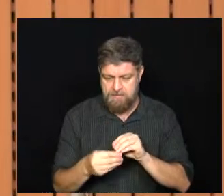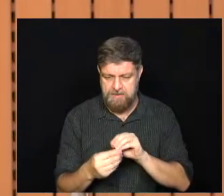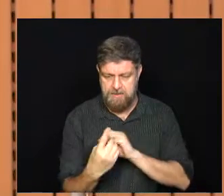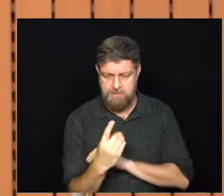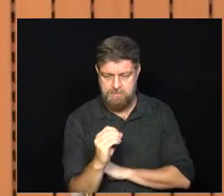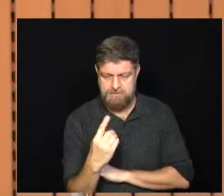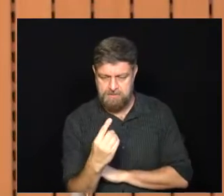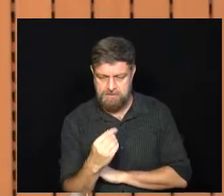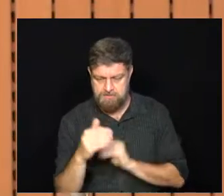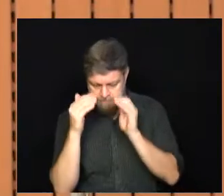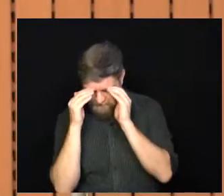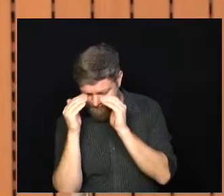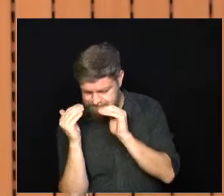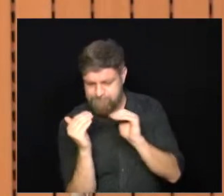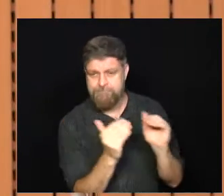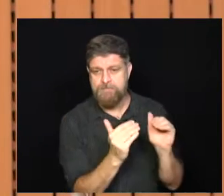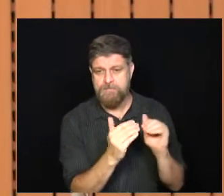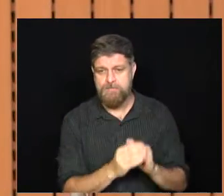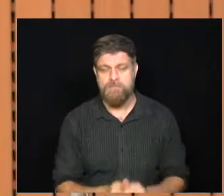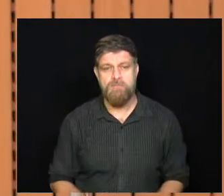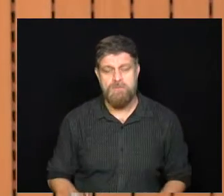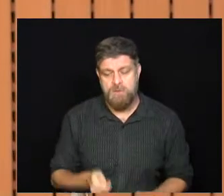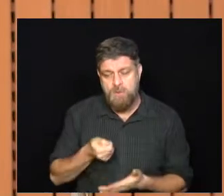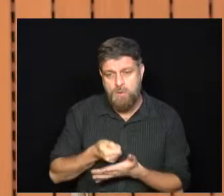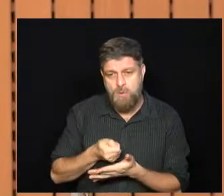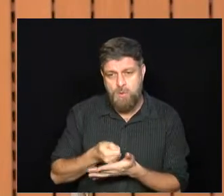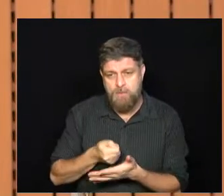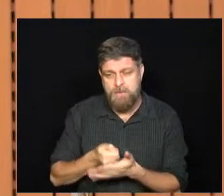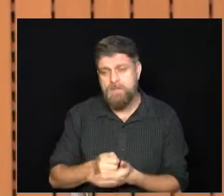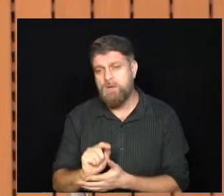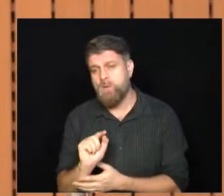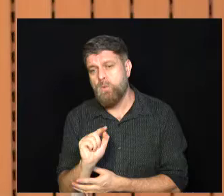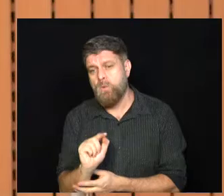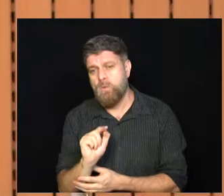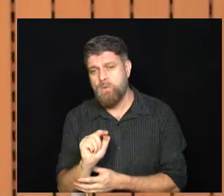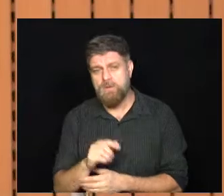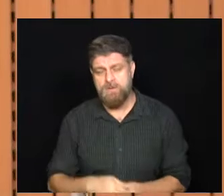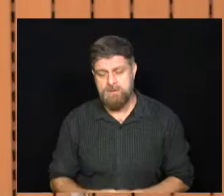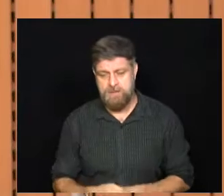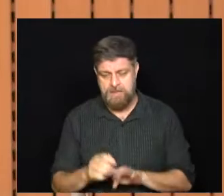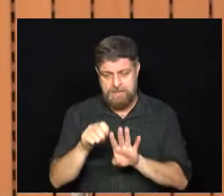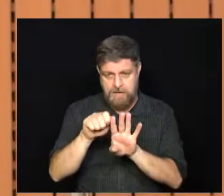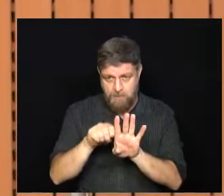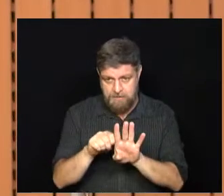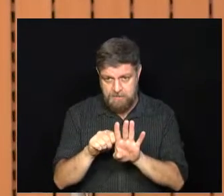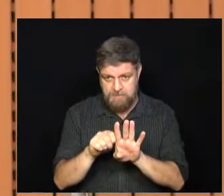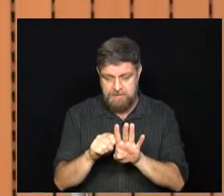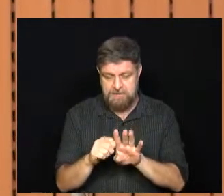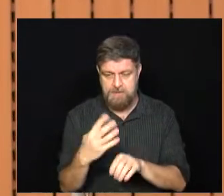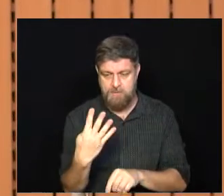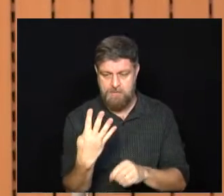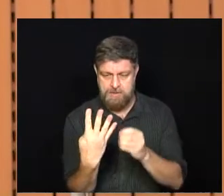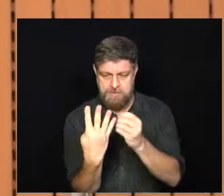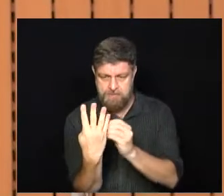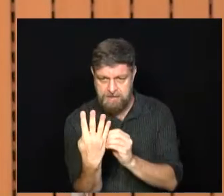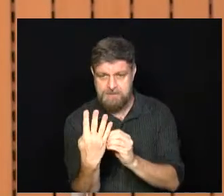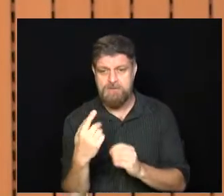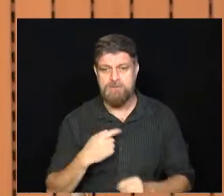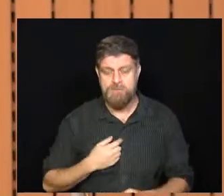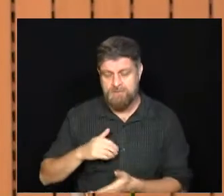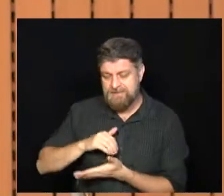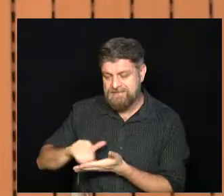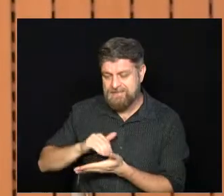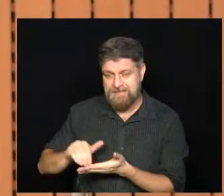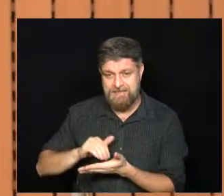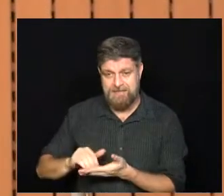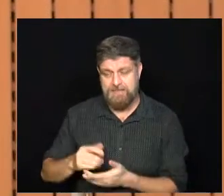Lei de Responsabilidade Fiscal, que determina que a cada quadrimestre o secretário de Finanças tem que